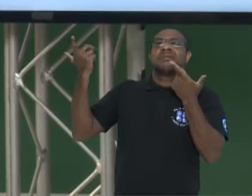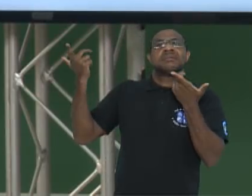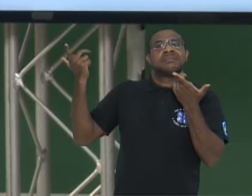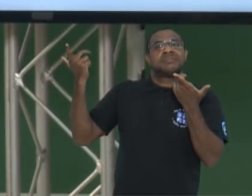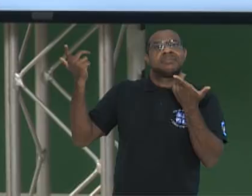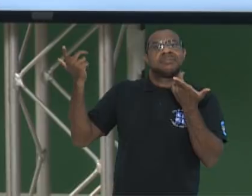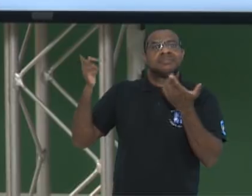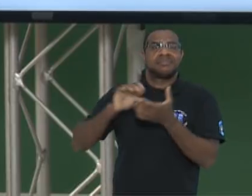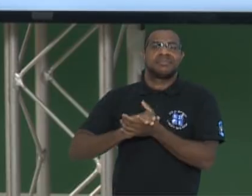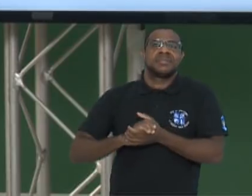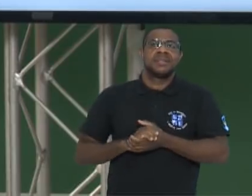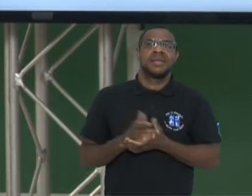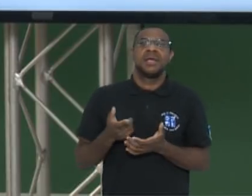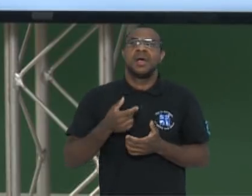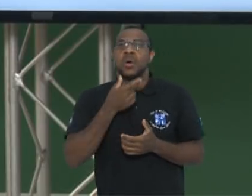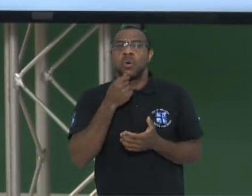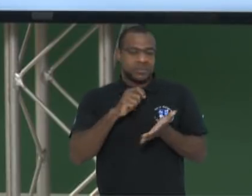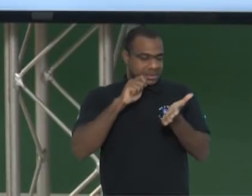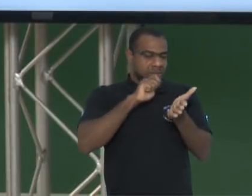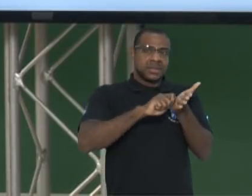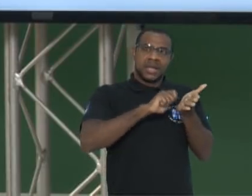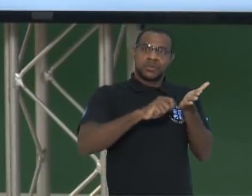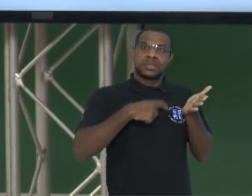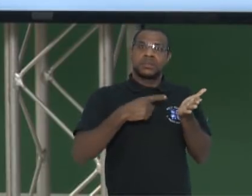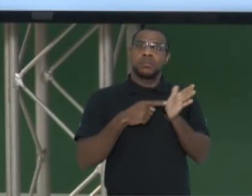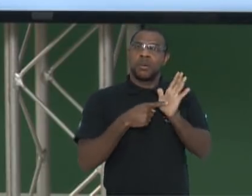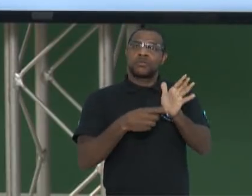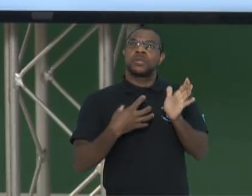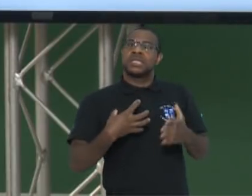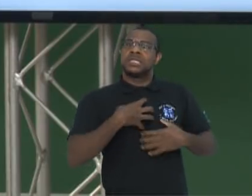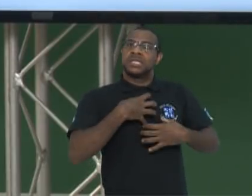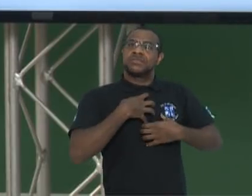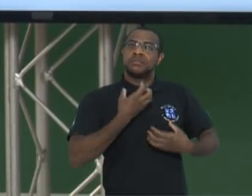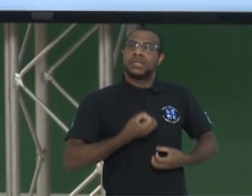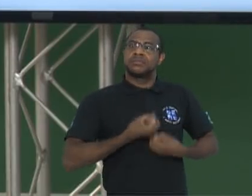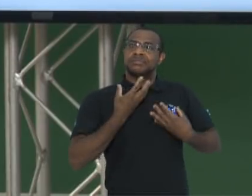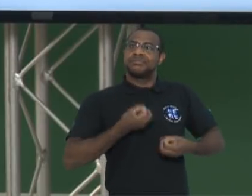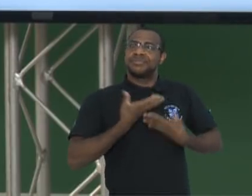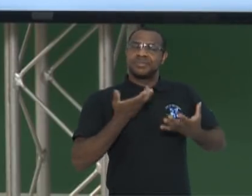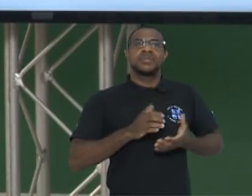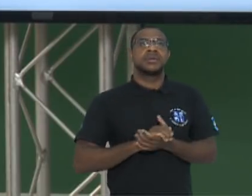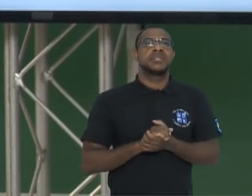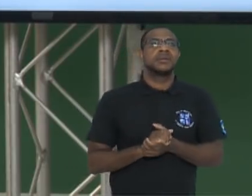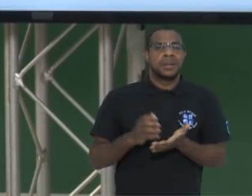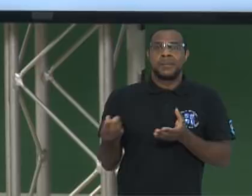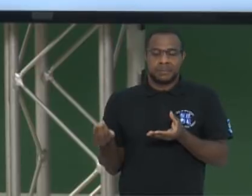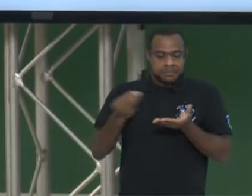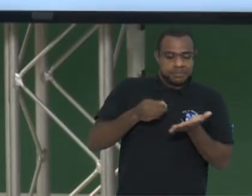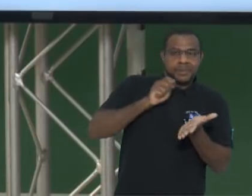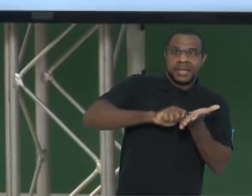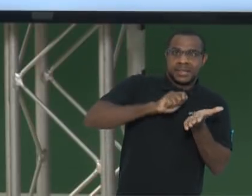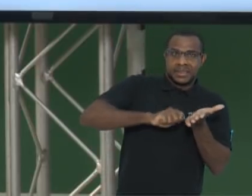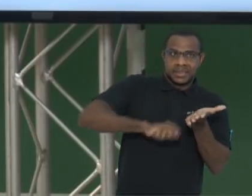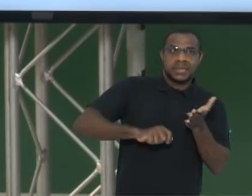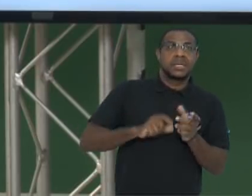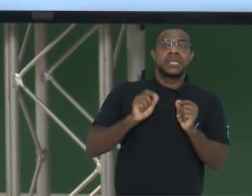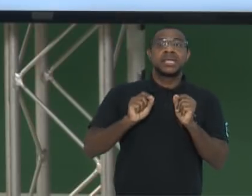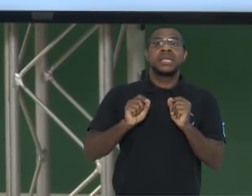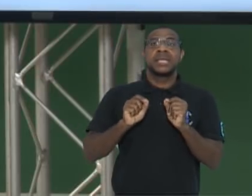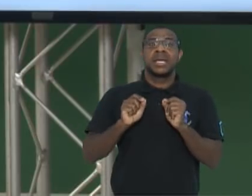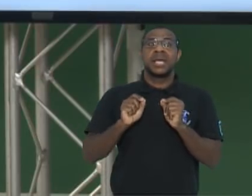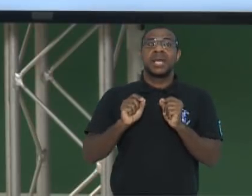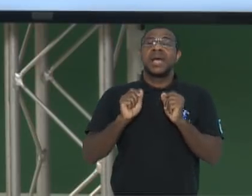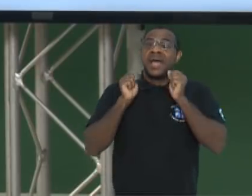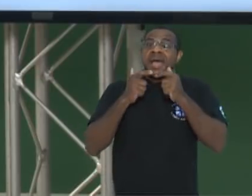sua subjetividade, os seus sentimentos, as suas sensações ali, né, para a escrita. Então, quem está feliz talvez